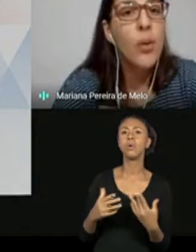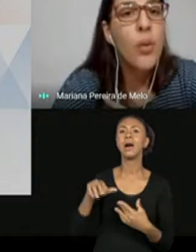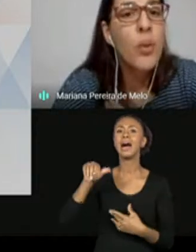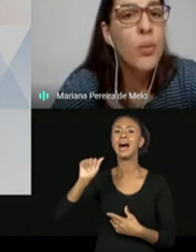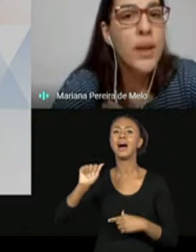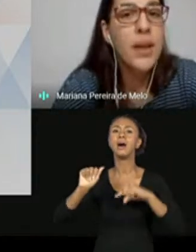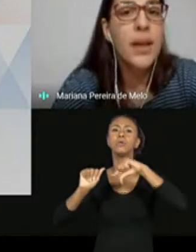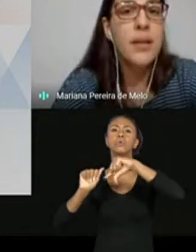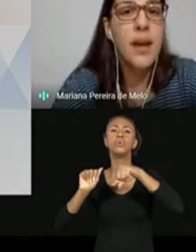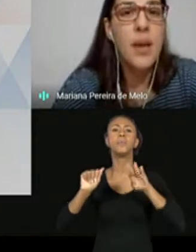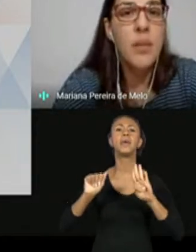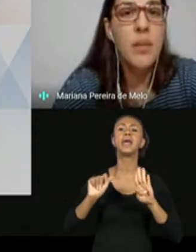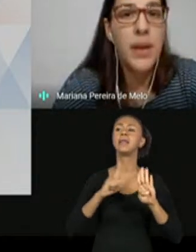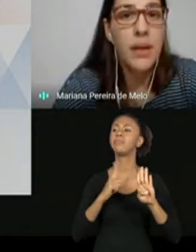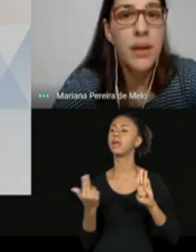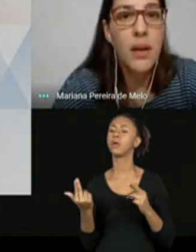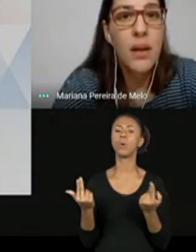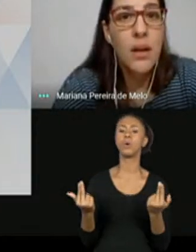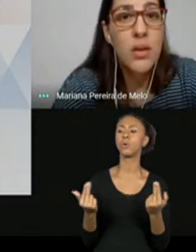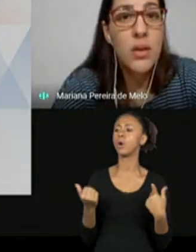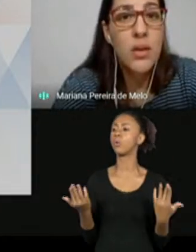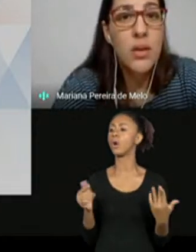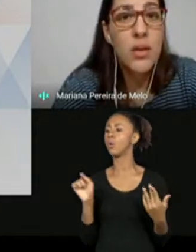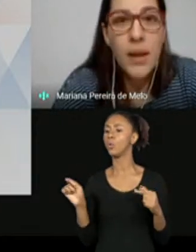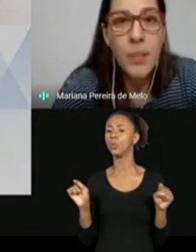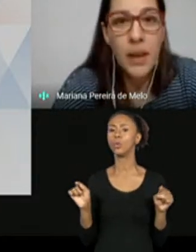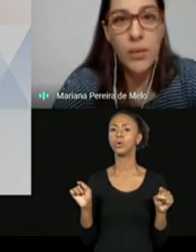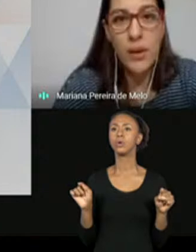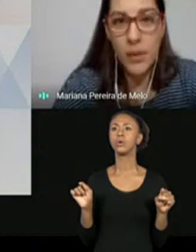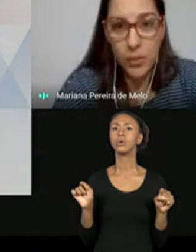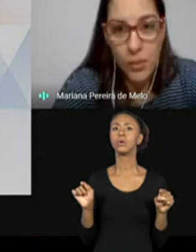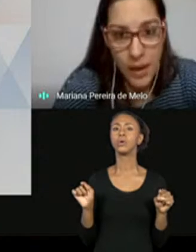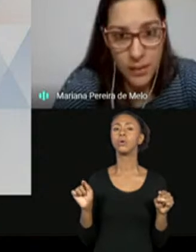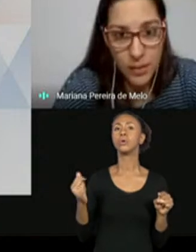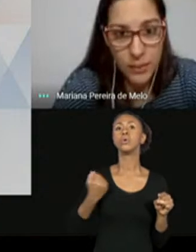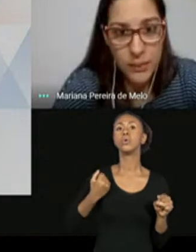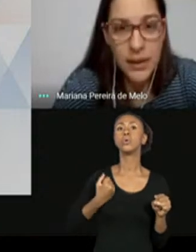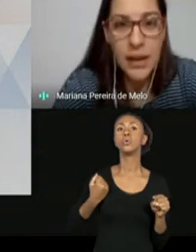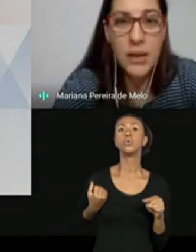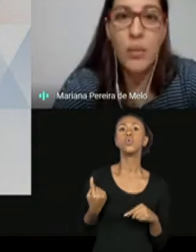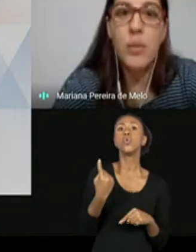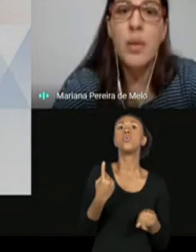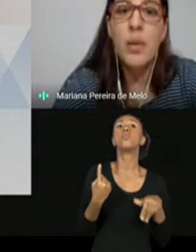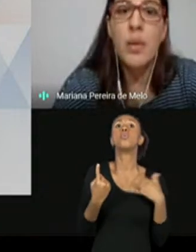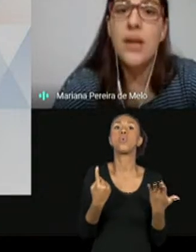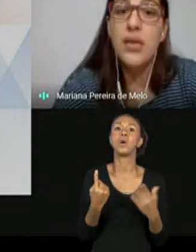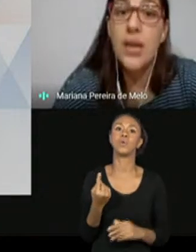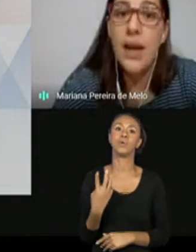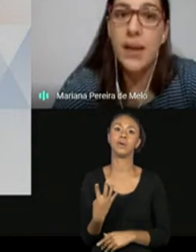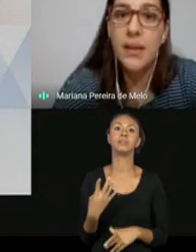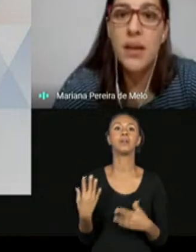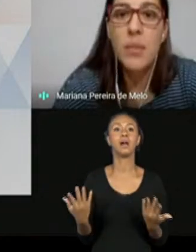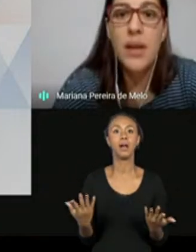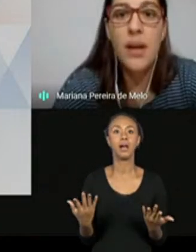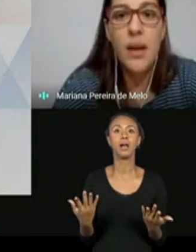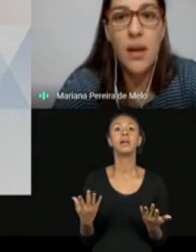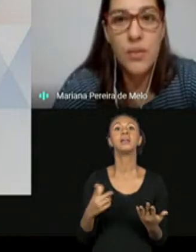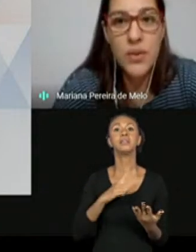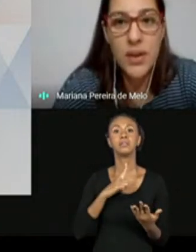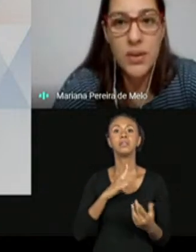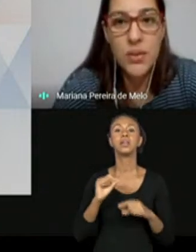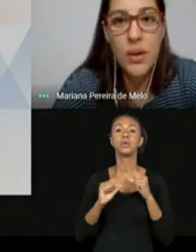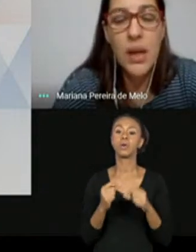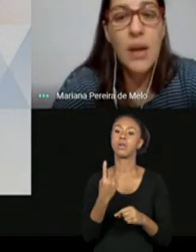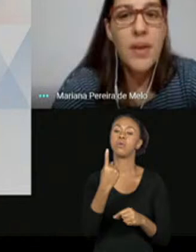tem em comum aqui entre A e B? Só tem um elemento, o elemento 4, né? Então, a probabilidade de A inter B é